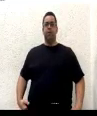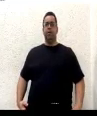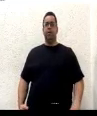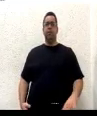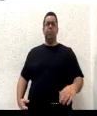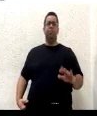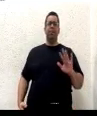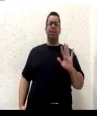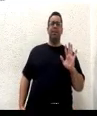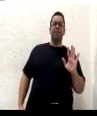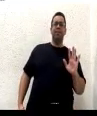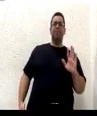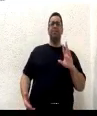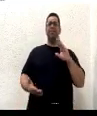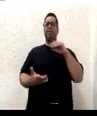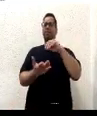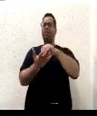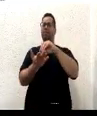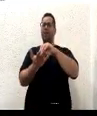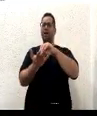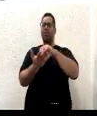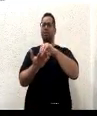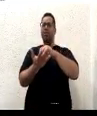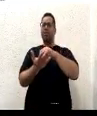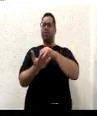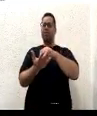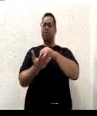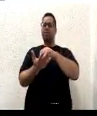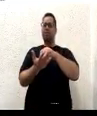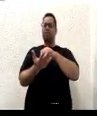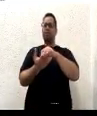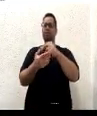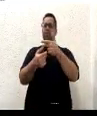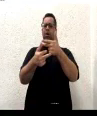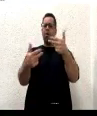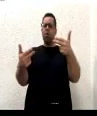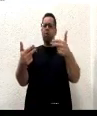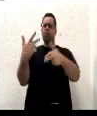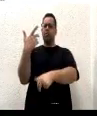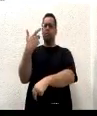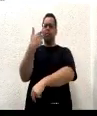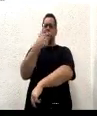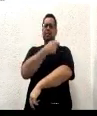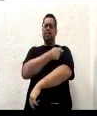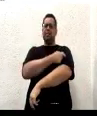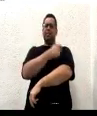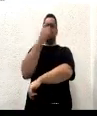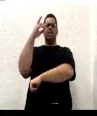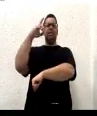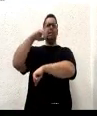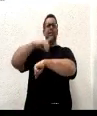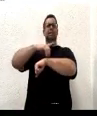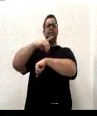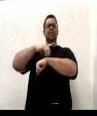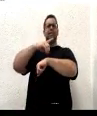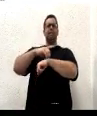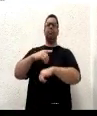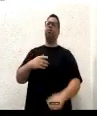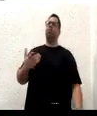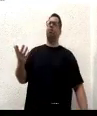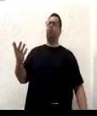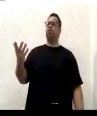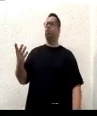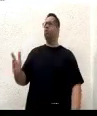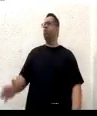Brasil, falta de insumo para fazer a vacina da dengue que está matando um monte de gente. Ah,